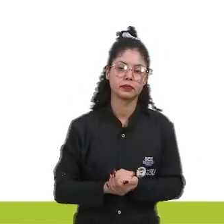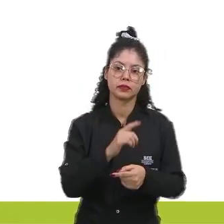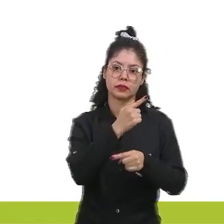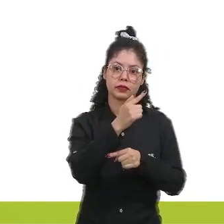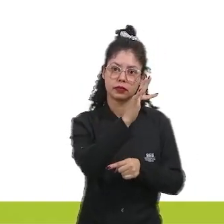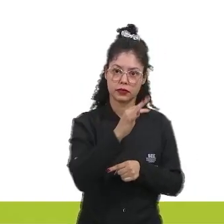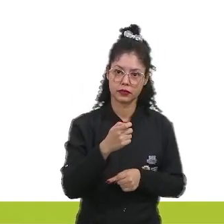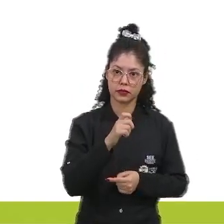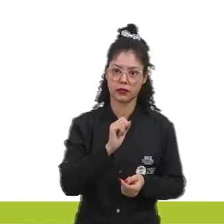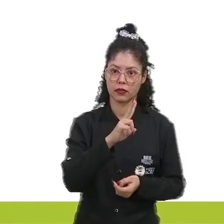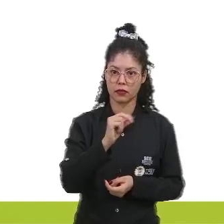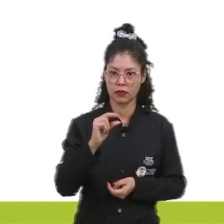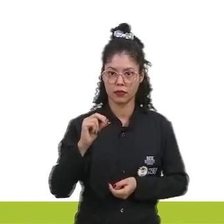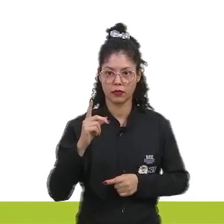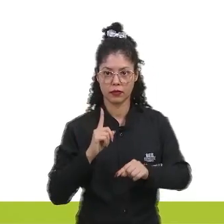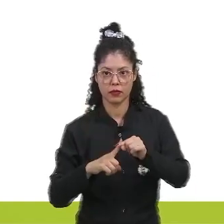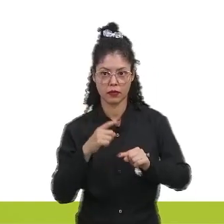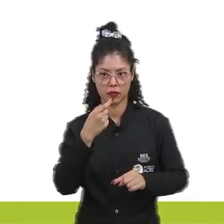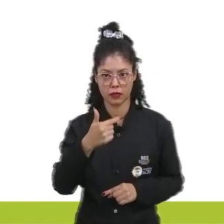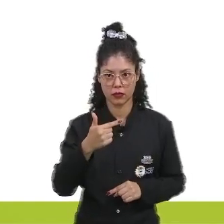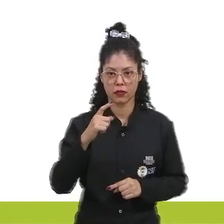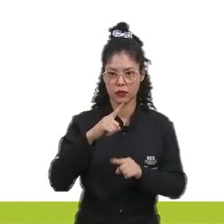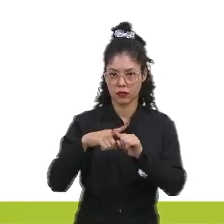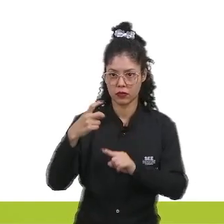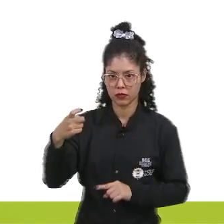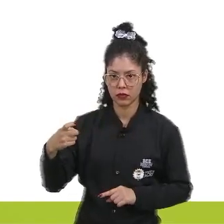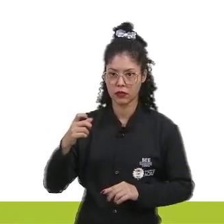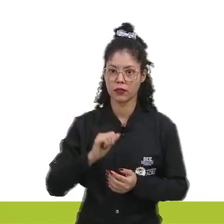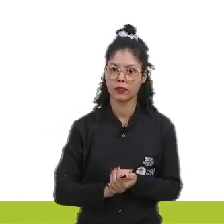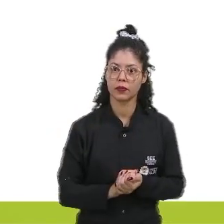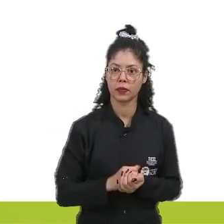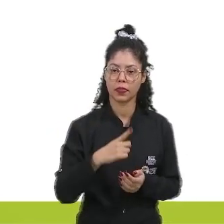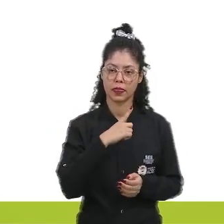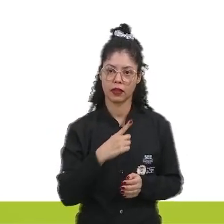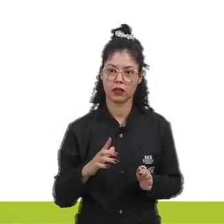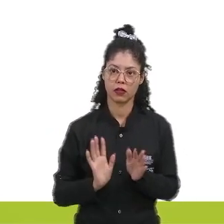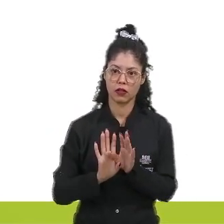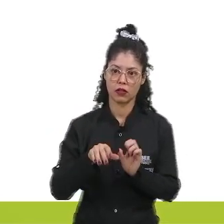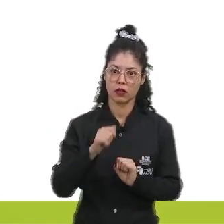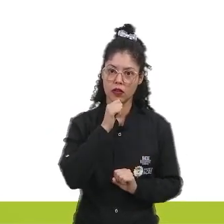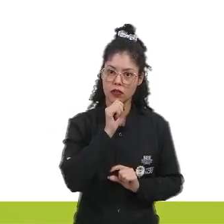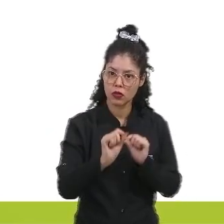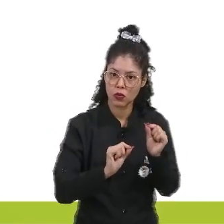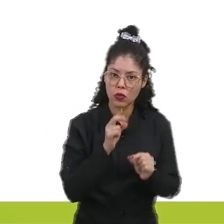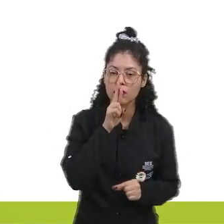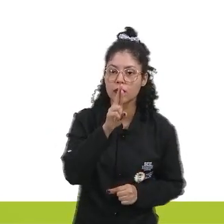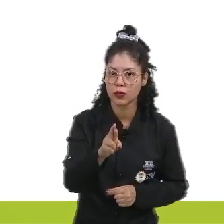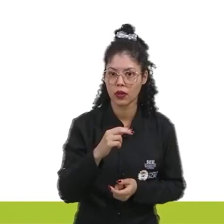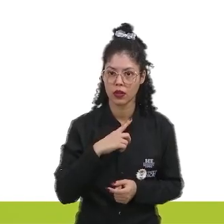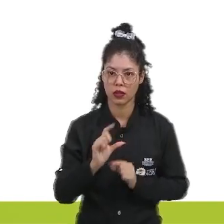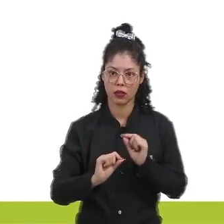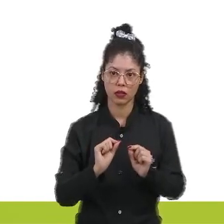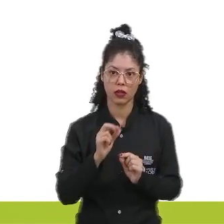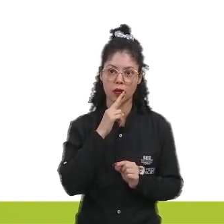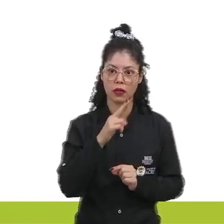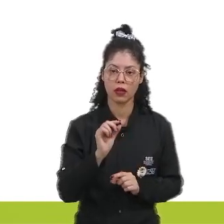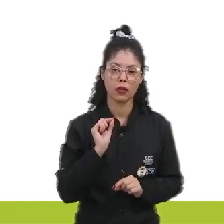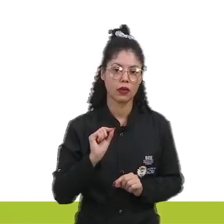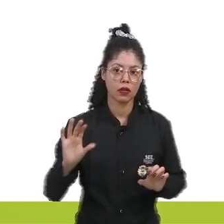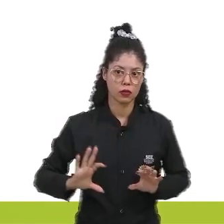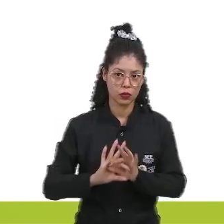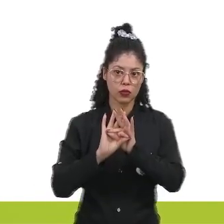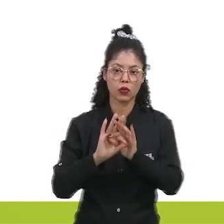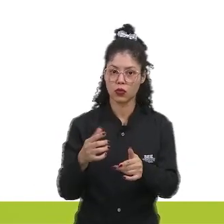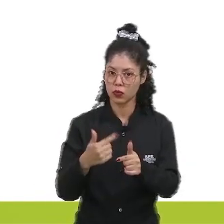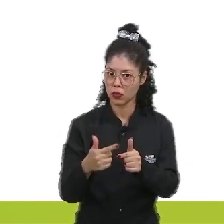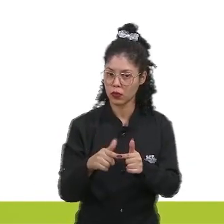igual a 500 mais 2x, essa é a lei de formação, ok? O resultado dessa função a gente vai atribuir em cima